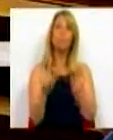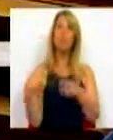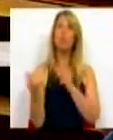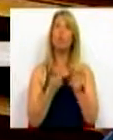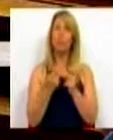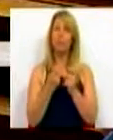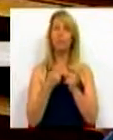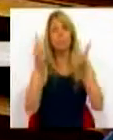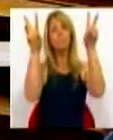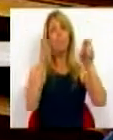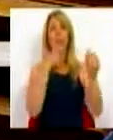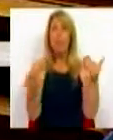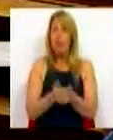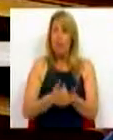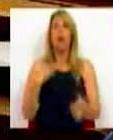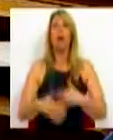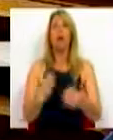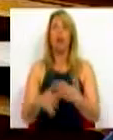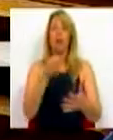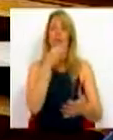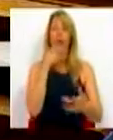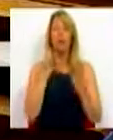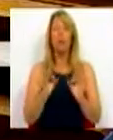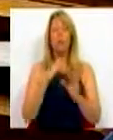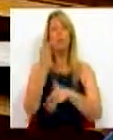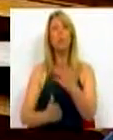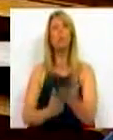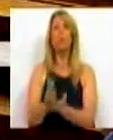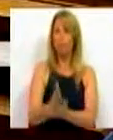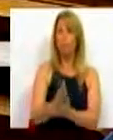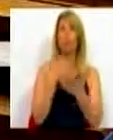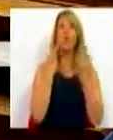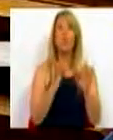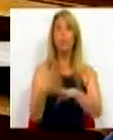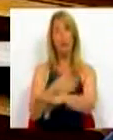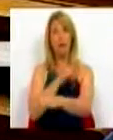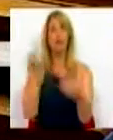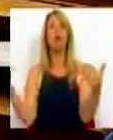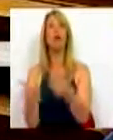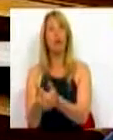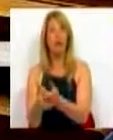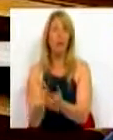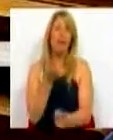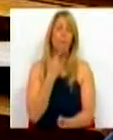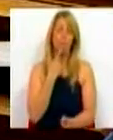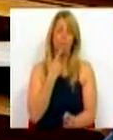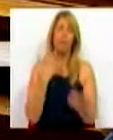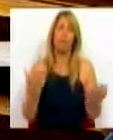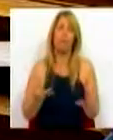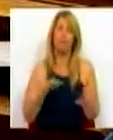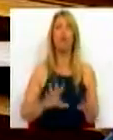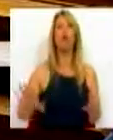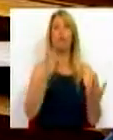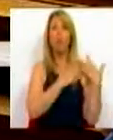sobre envelhecimento ativo, falar de cuidados continuados e cuidados paliativos é perceber de forma responsável que